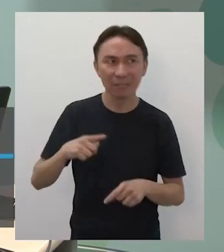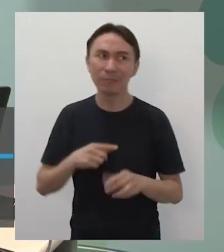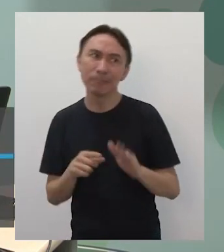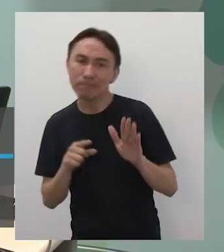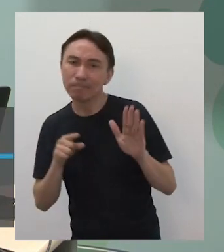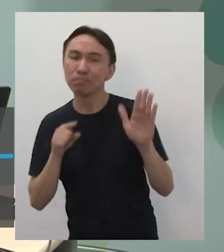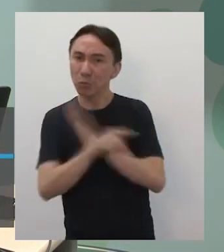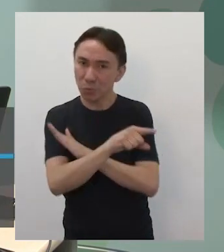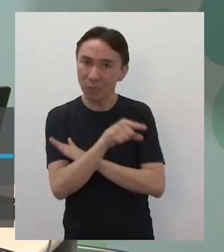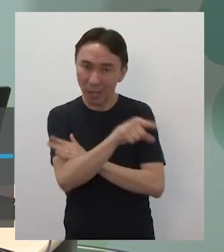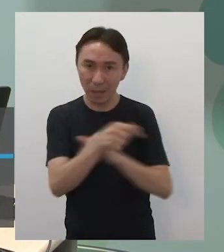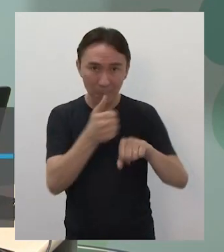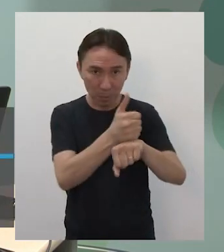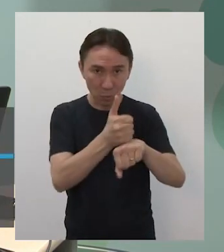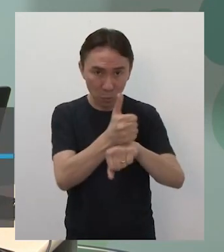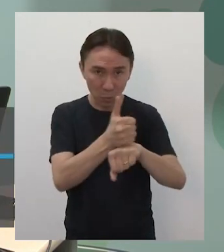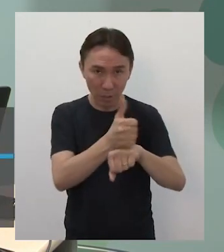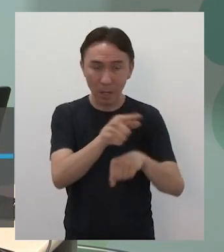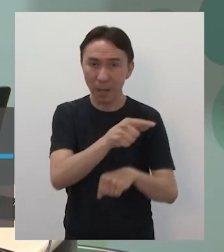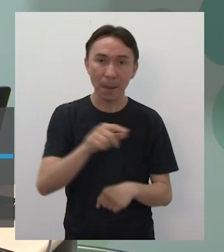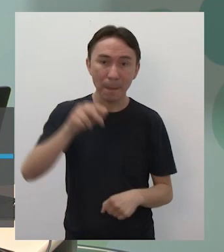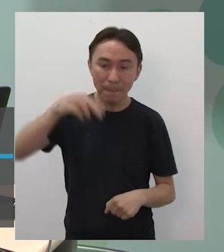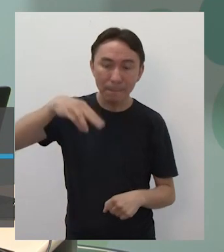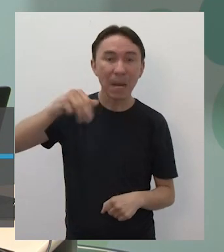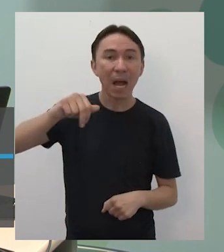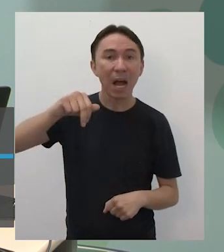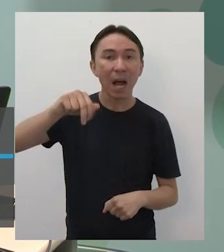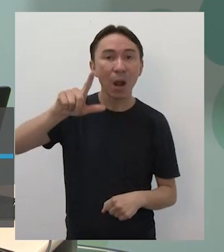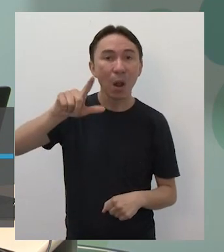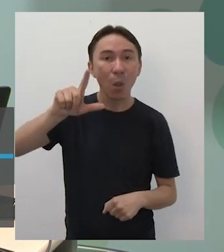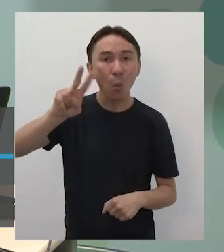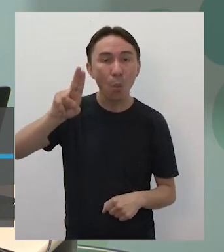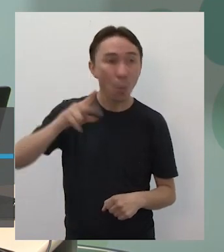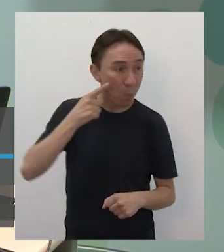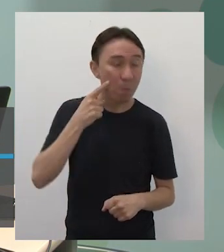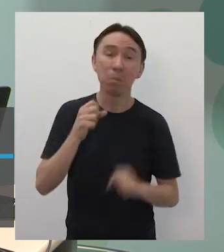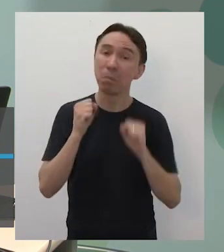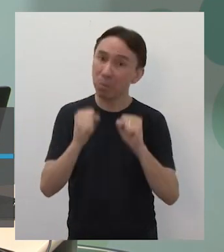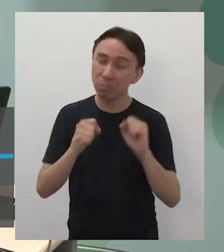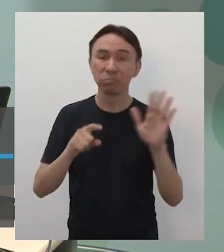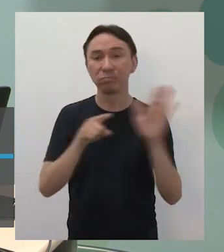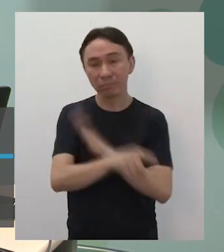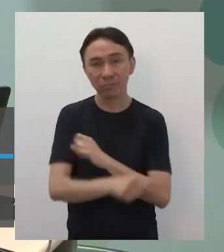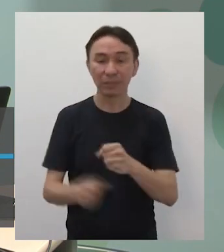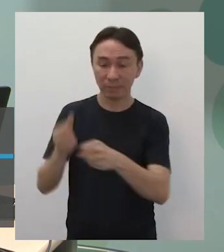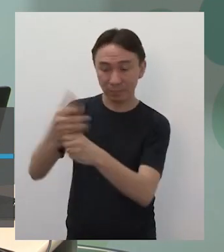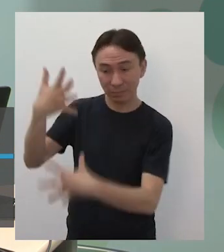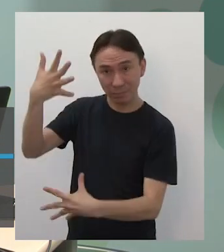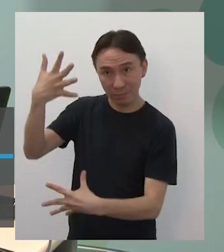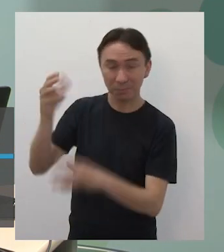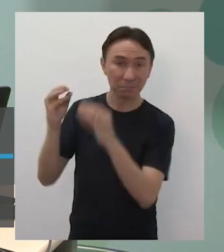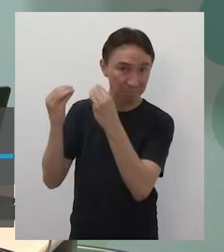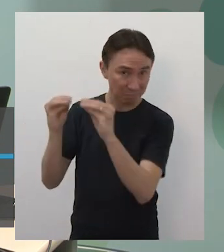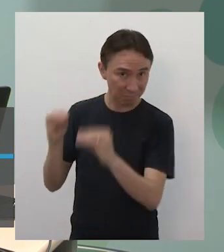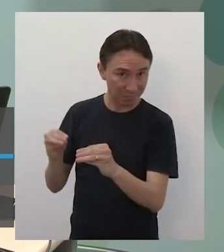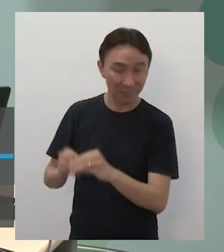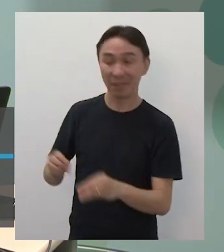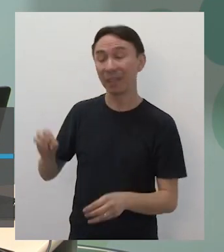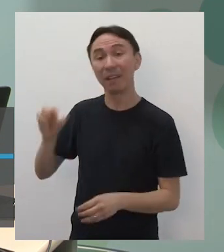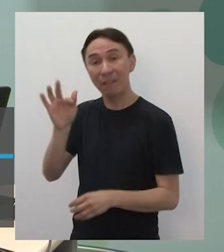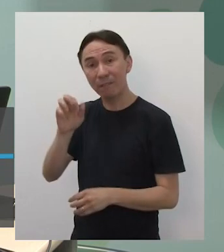aí hoje para que possamos conversar sobre vários temas relacionados. Então, escreva aqui no chat, né, que a Maria Fernanda traz para a gente aí a